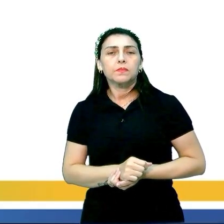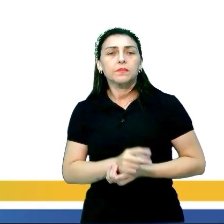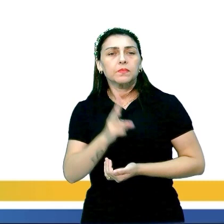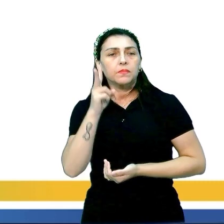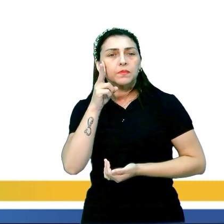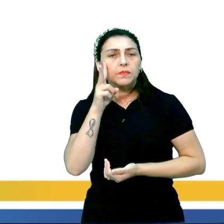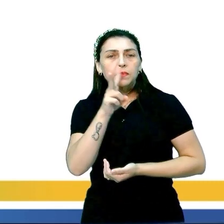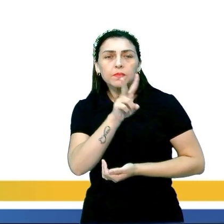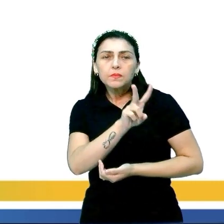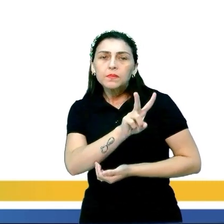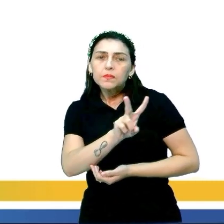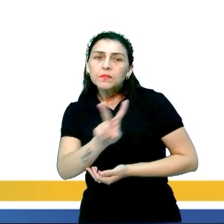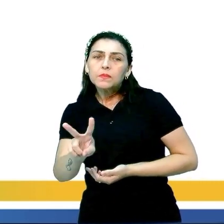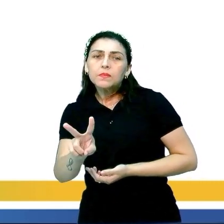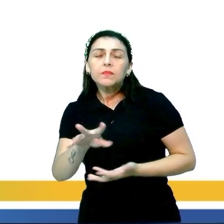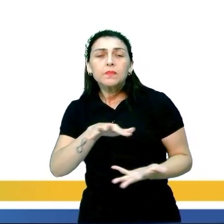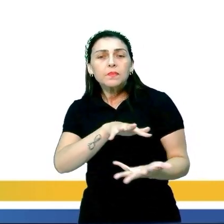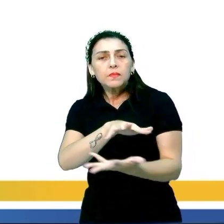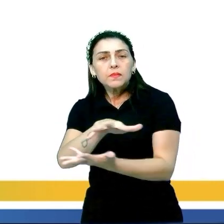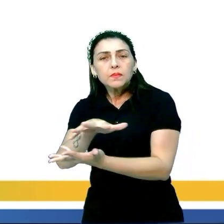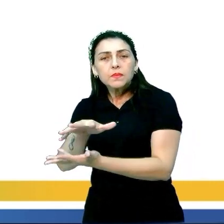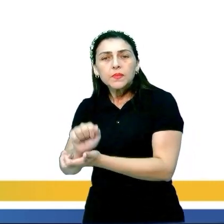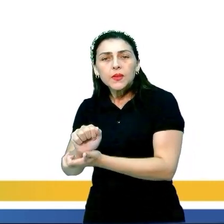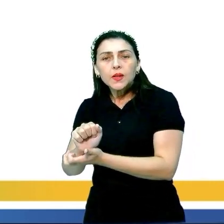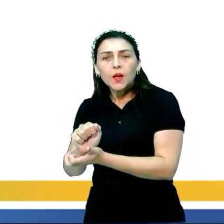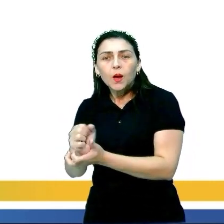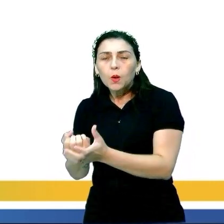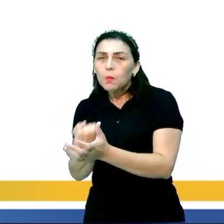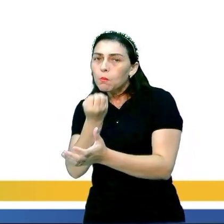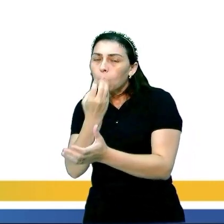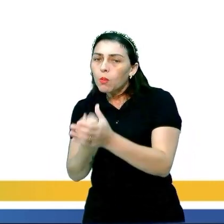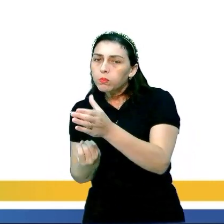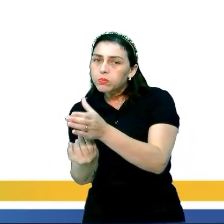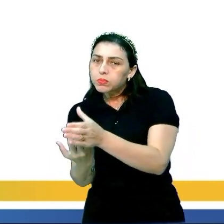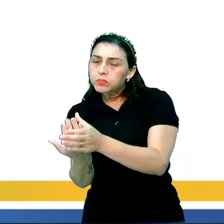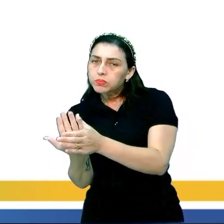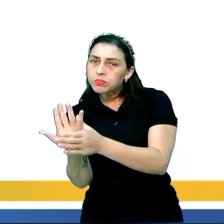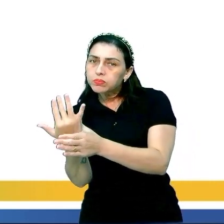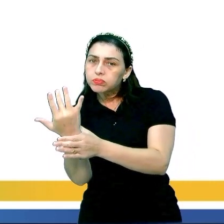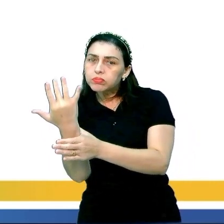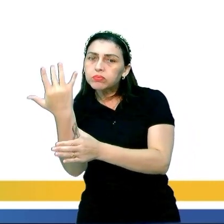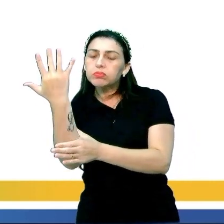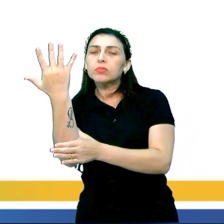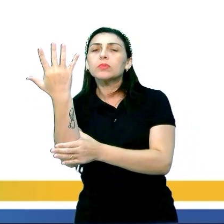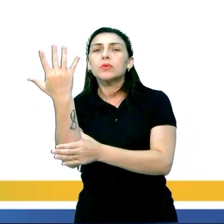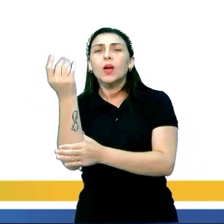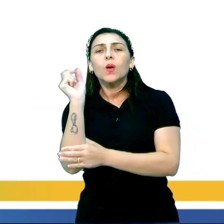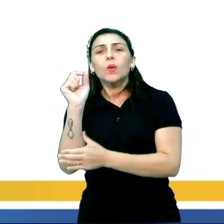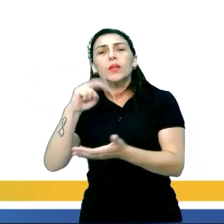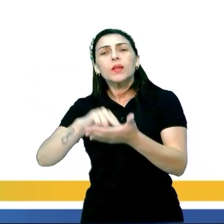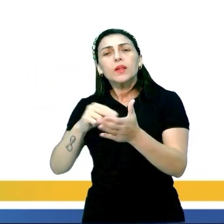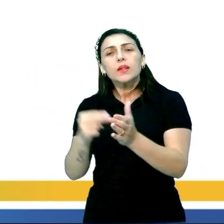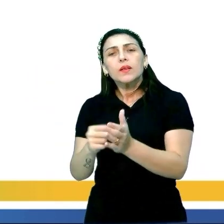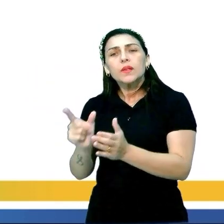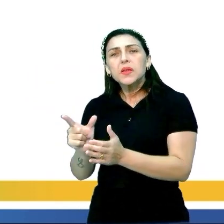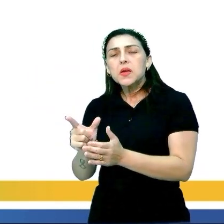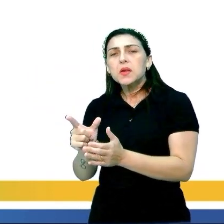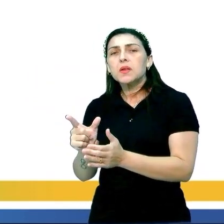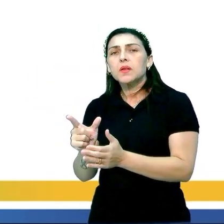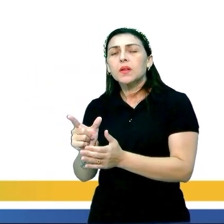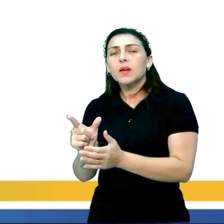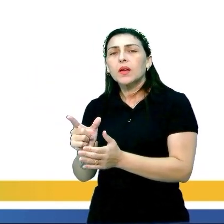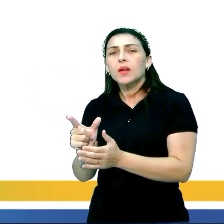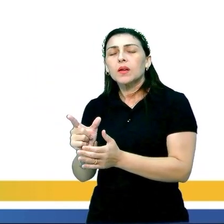Eu vejo, né? Eu vejo a terra com a sua fertilidade, aí tem essa palavrinha incoercível, que é o, né, incoercível, ou